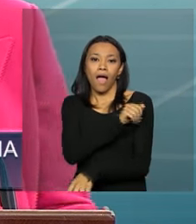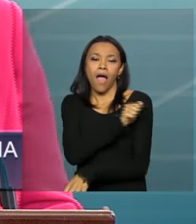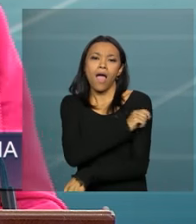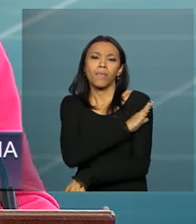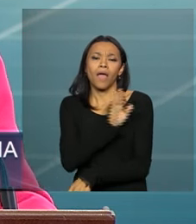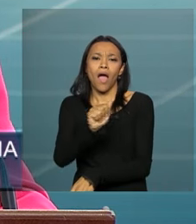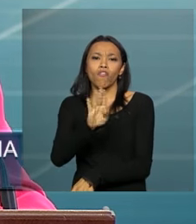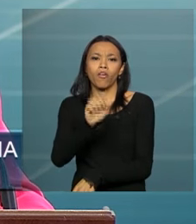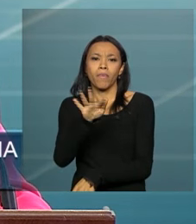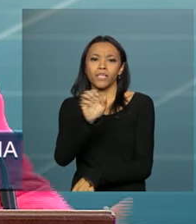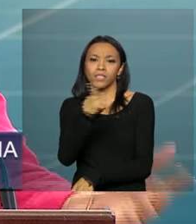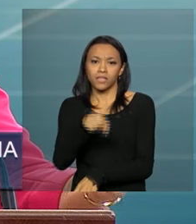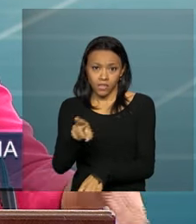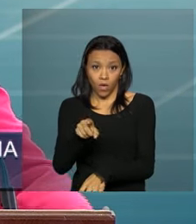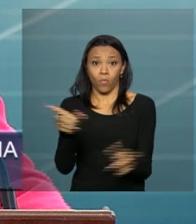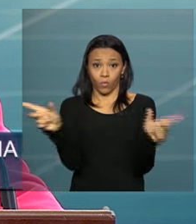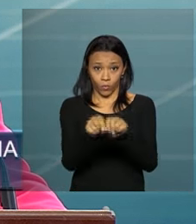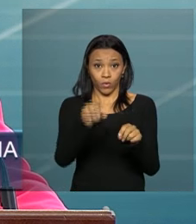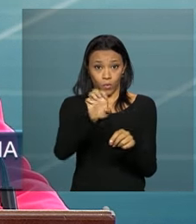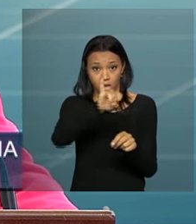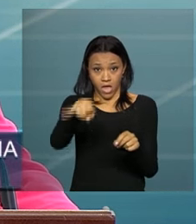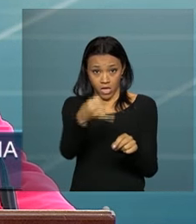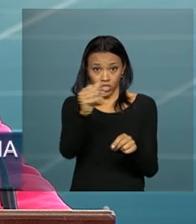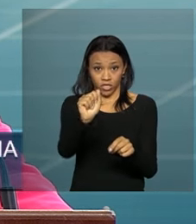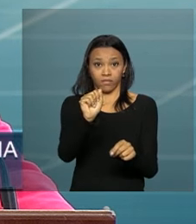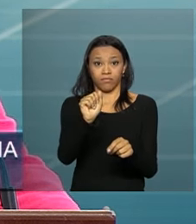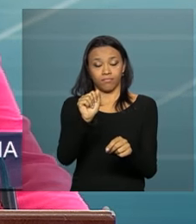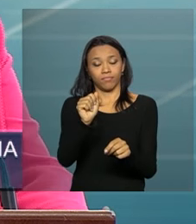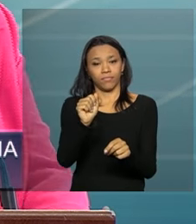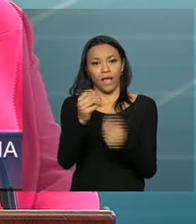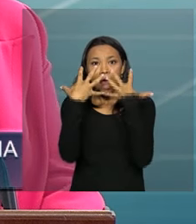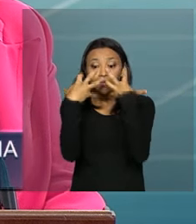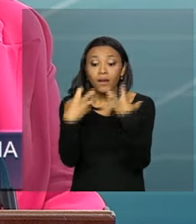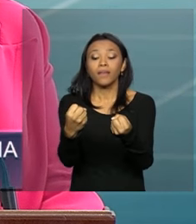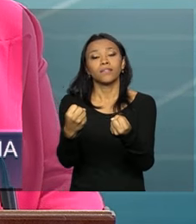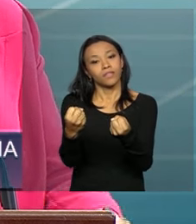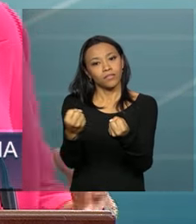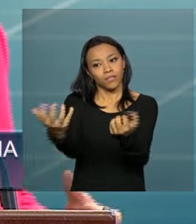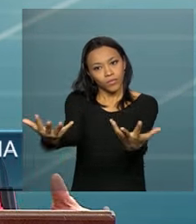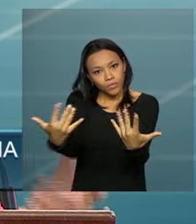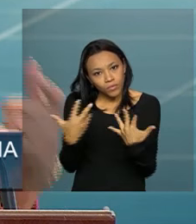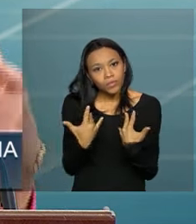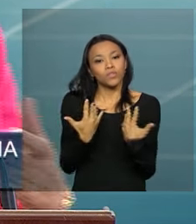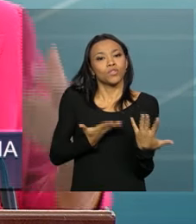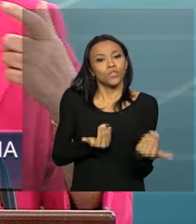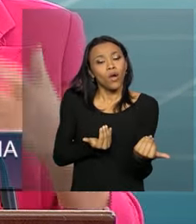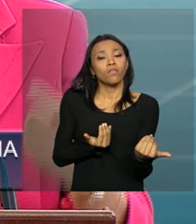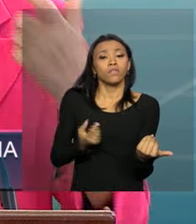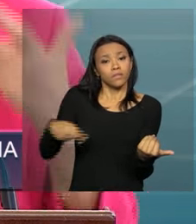de estudo do EJA, formação de jovens e adultos, atrai jovens e adultos, sem